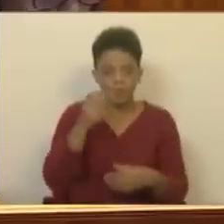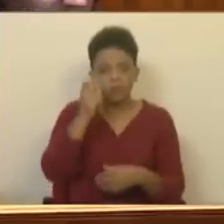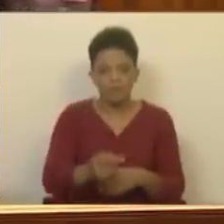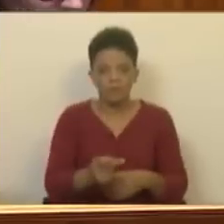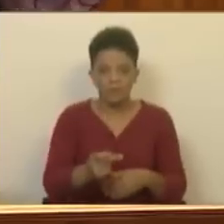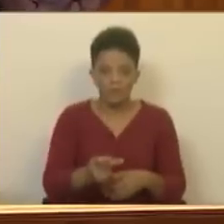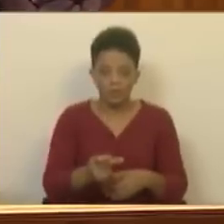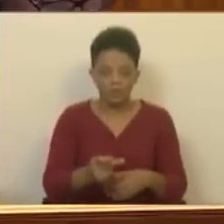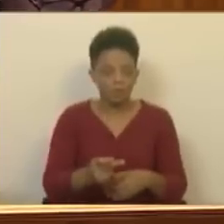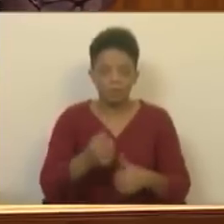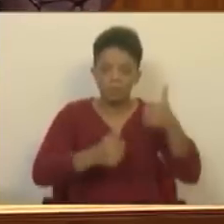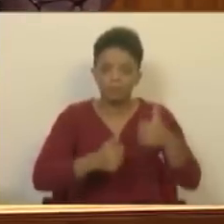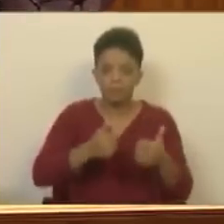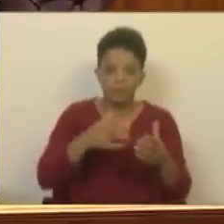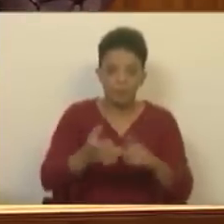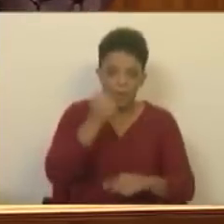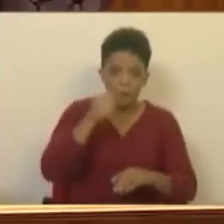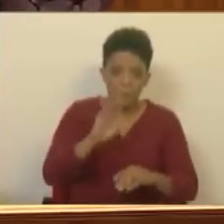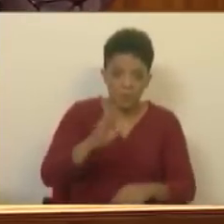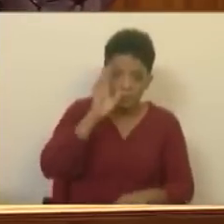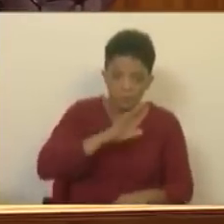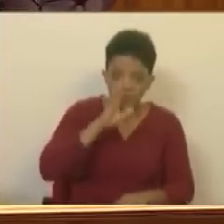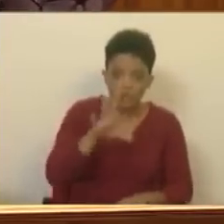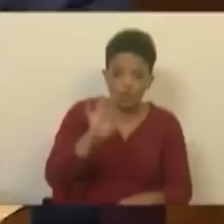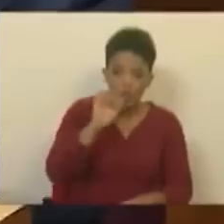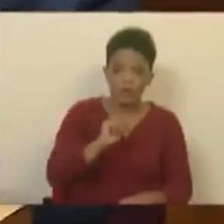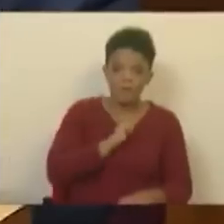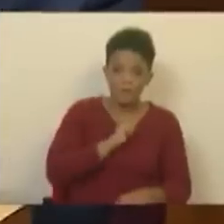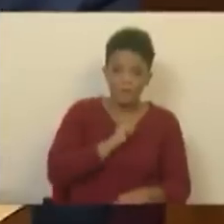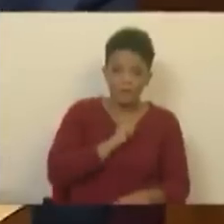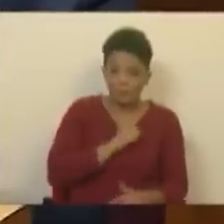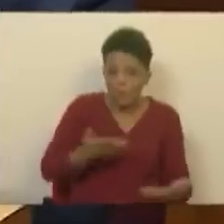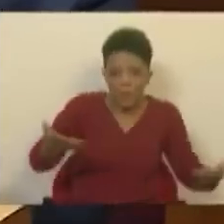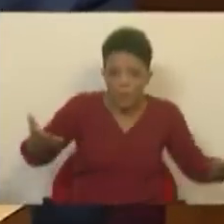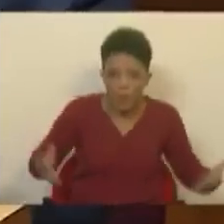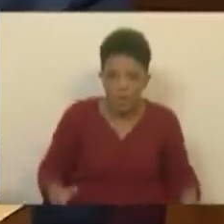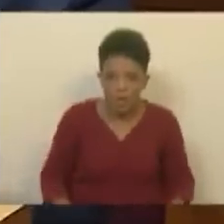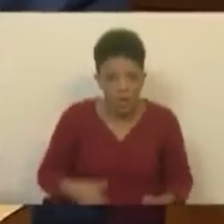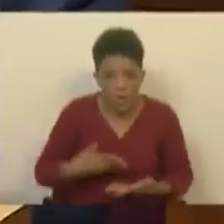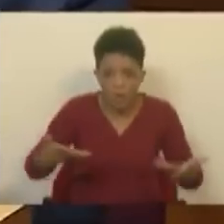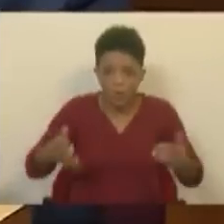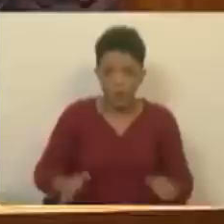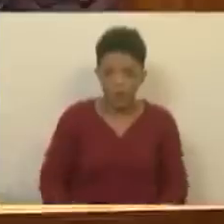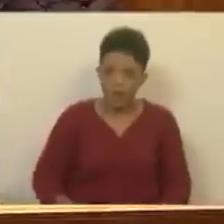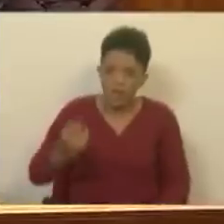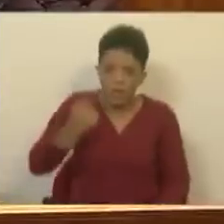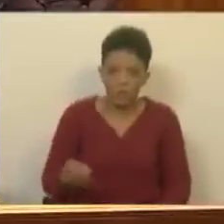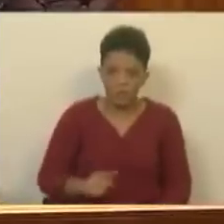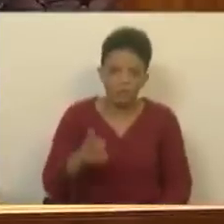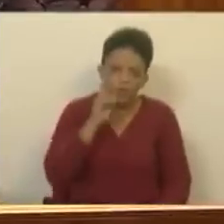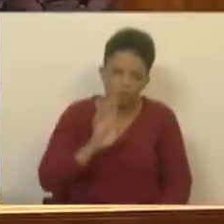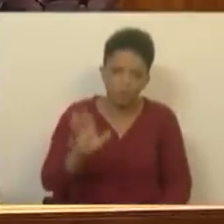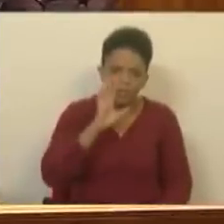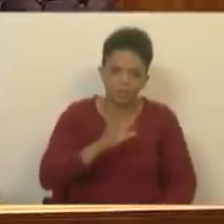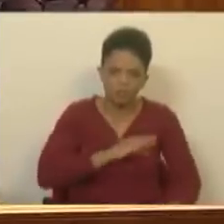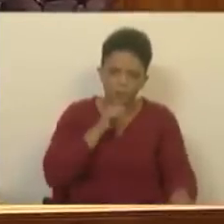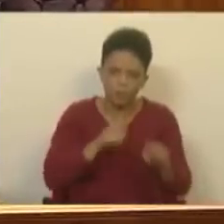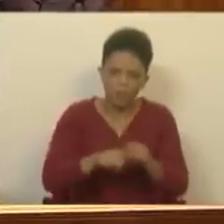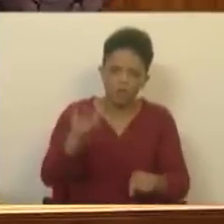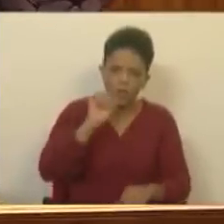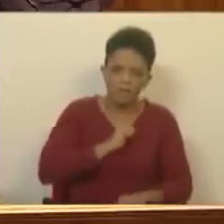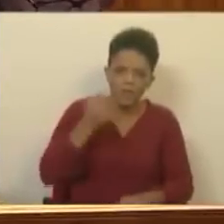ficaram não foram elegíveis mas se isto fosse uma escolha minha não é não é nem deve ser não é nem deve ser descolado o senhor deputada